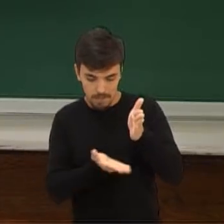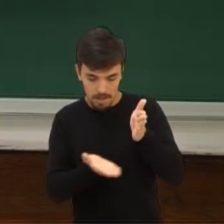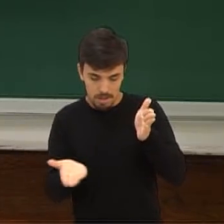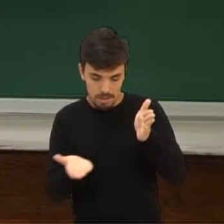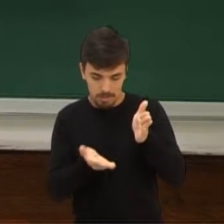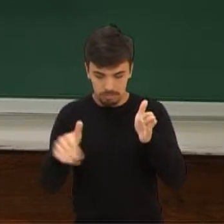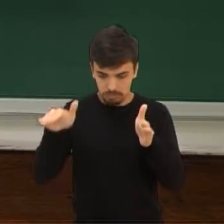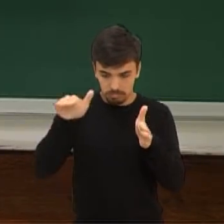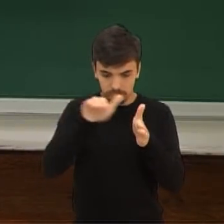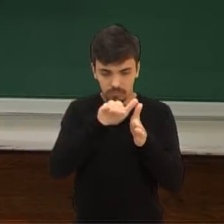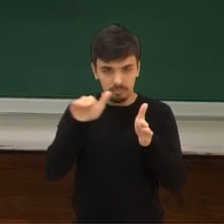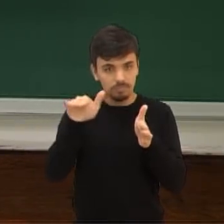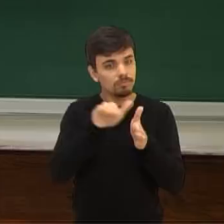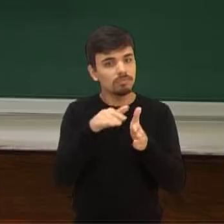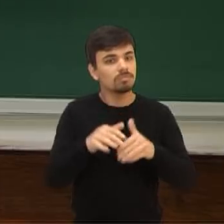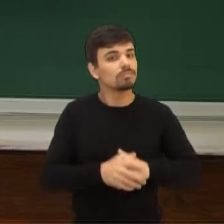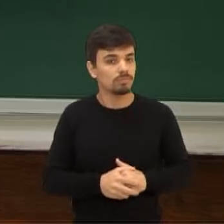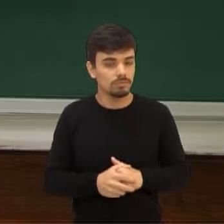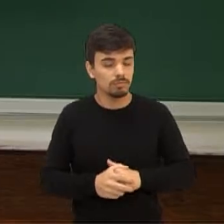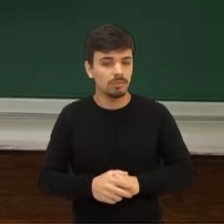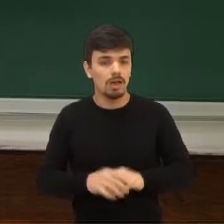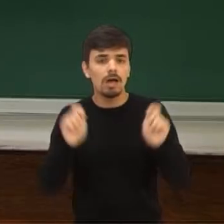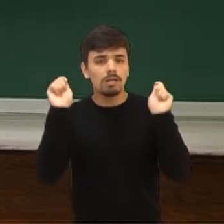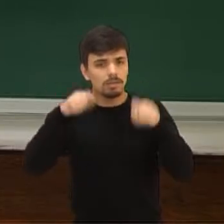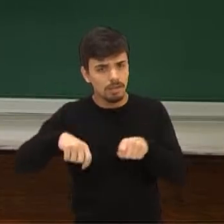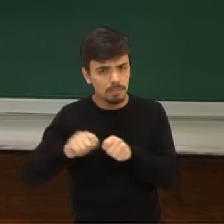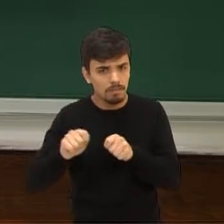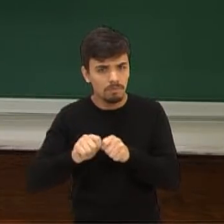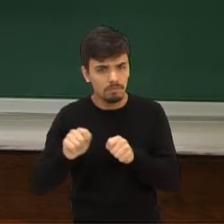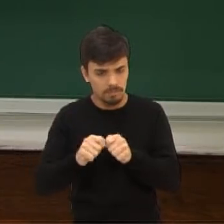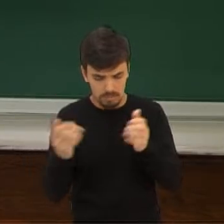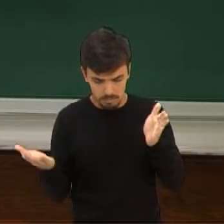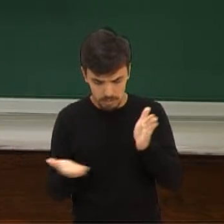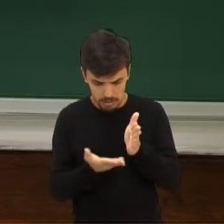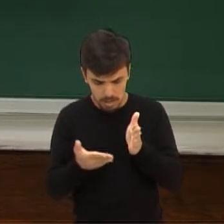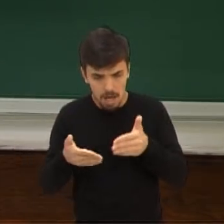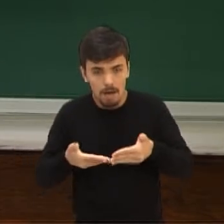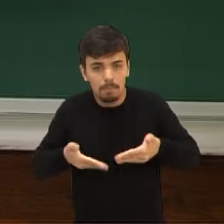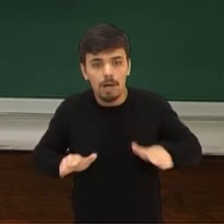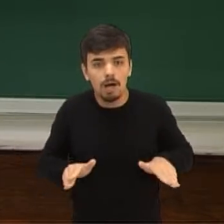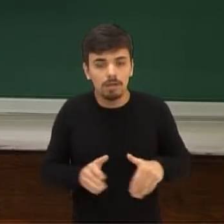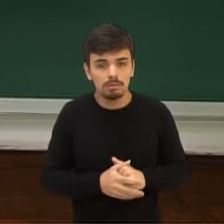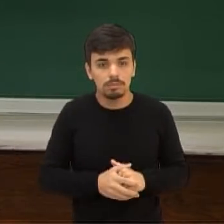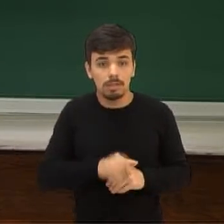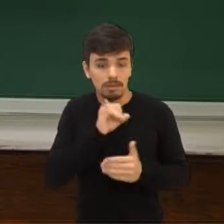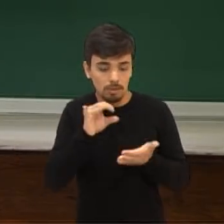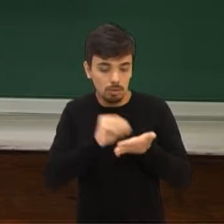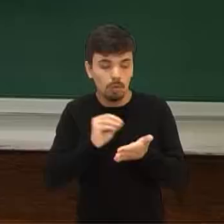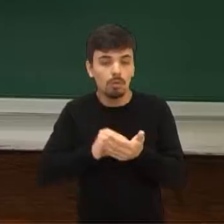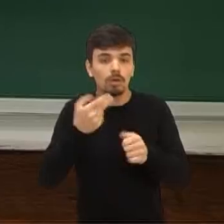As tampas. Eu posso fazer uma caixinha aberta embaixo? Se eu colocar um chocolate aqui, o que vai